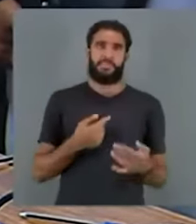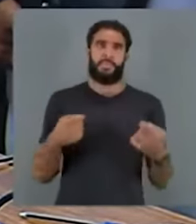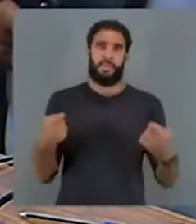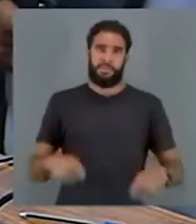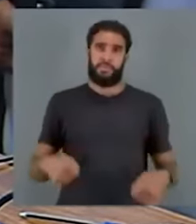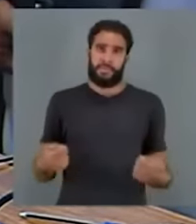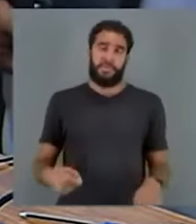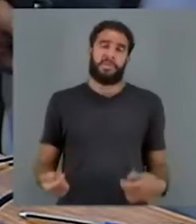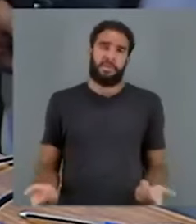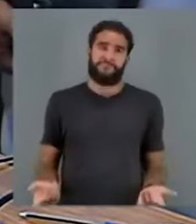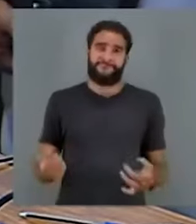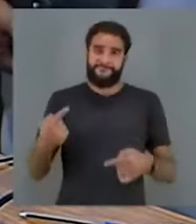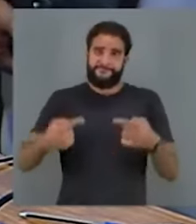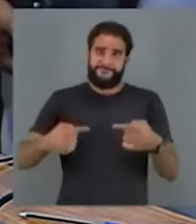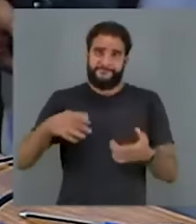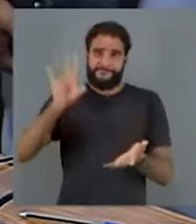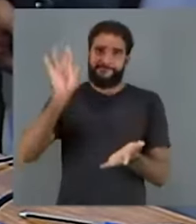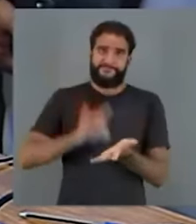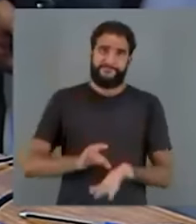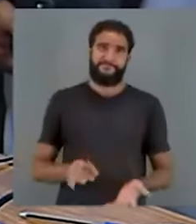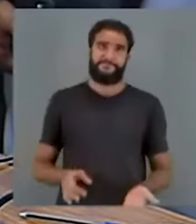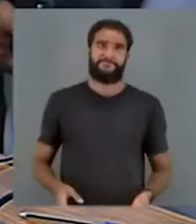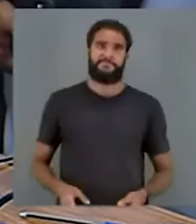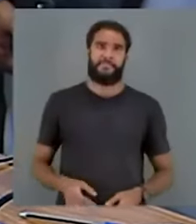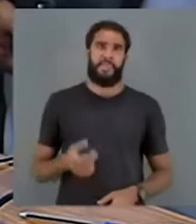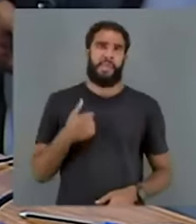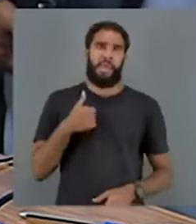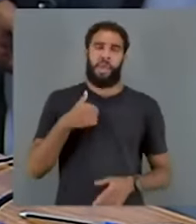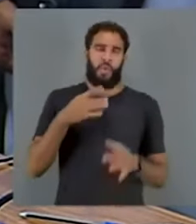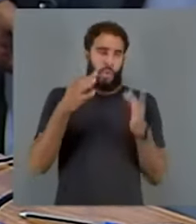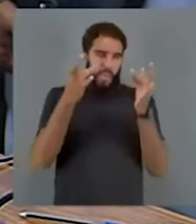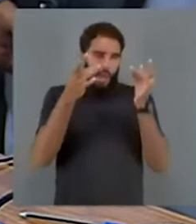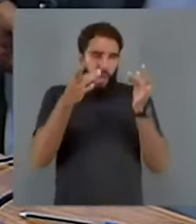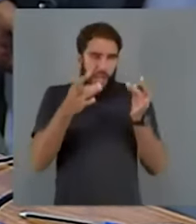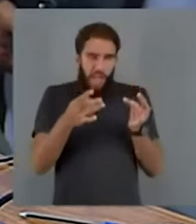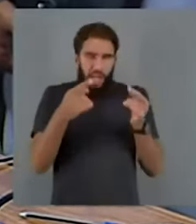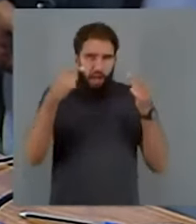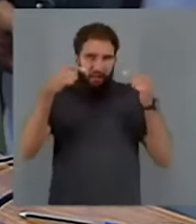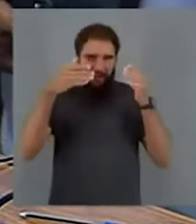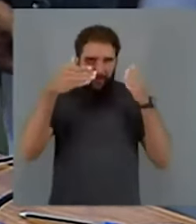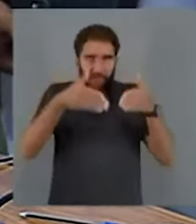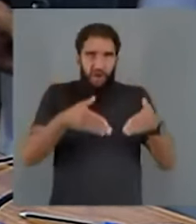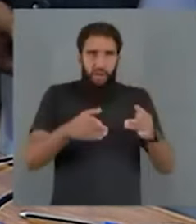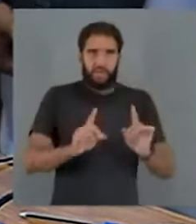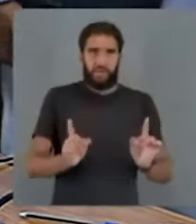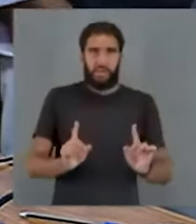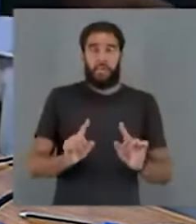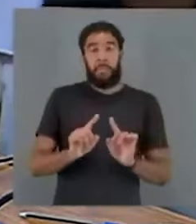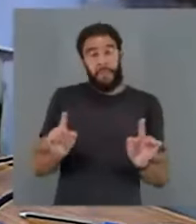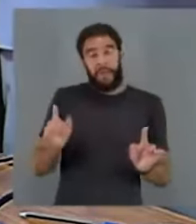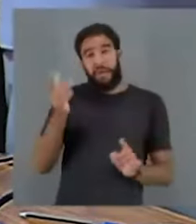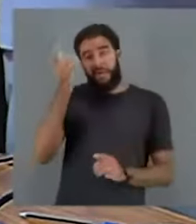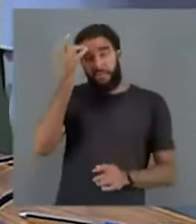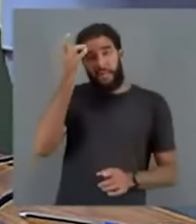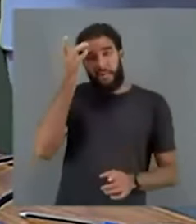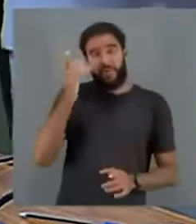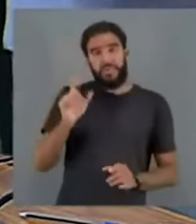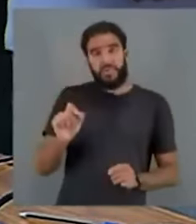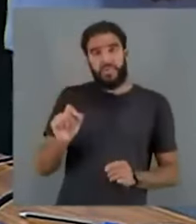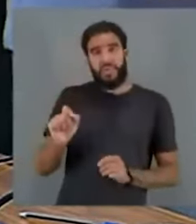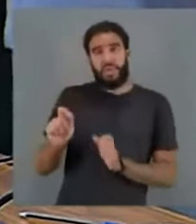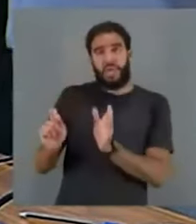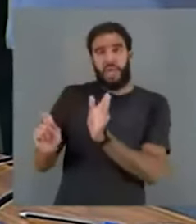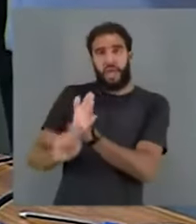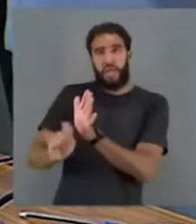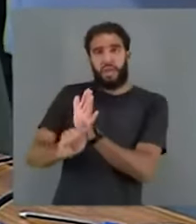encarar esse debate eu não sou nenhum especialista não conheço mas é muito mais fácil você combater a droga na